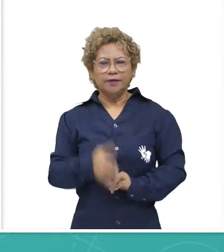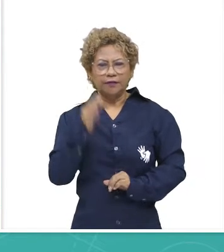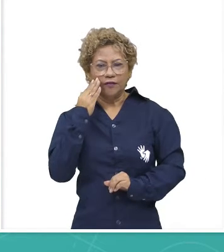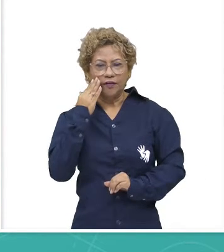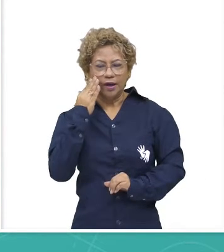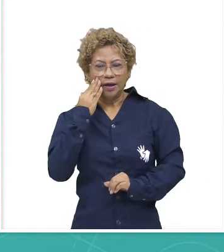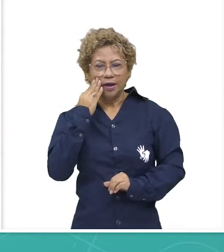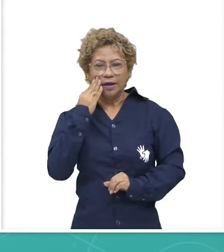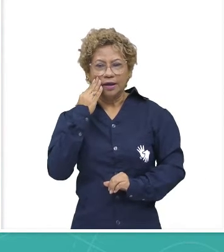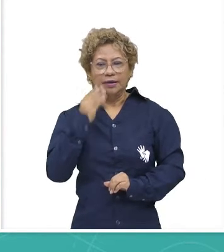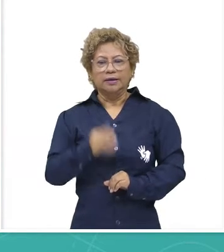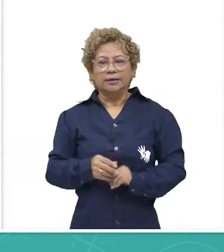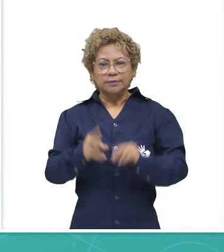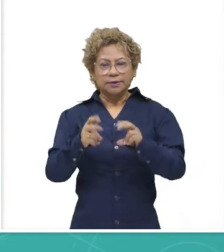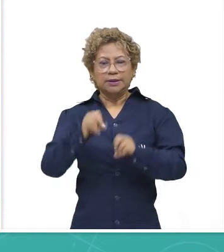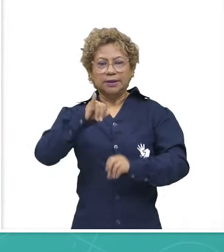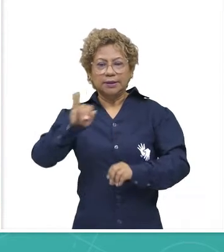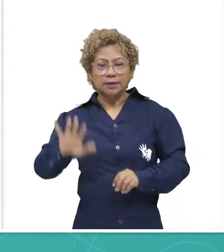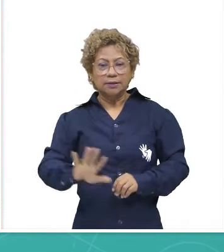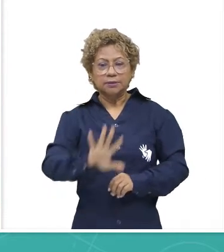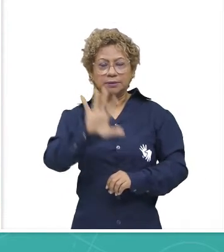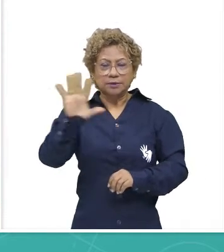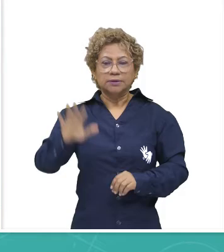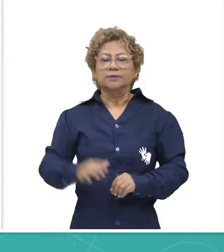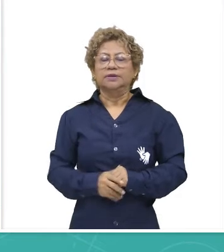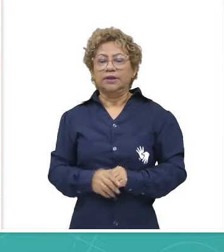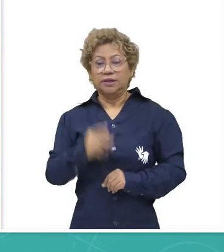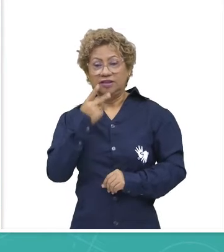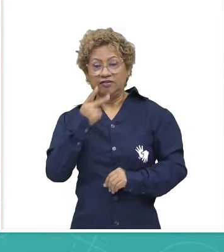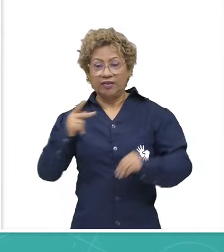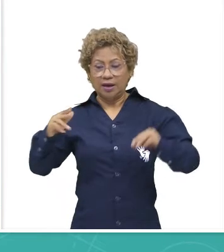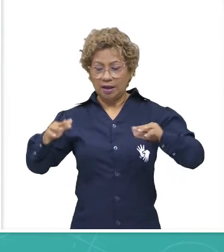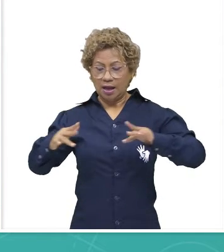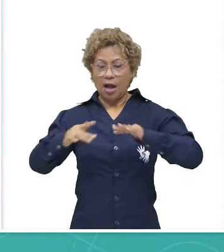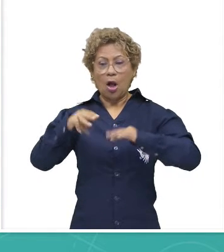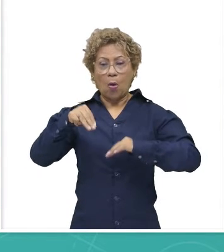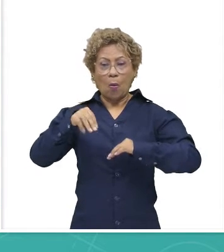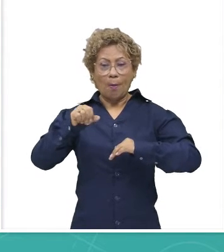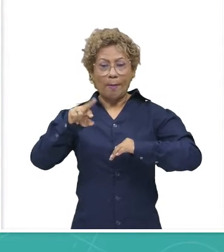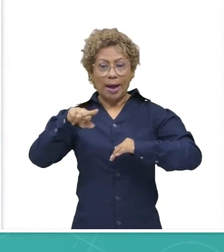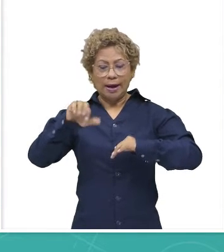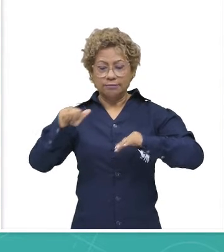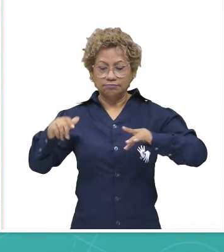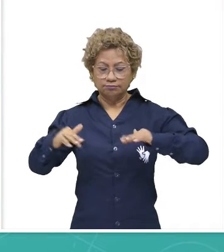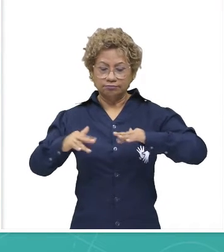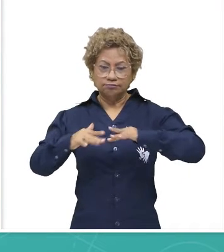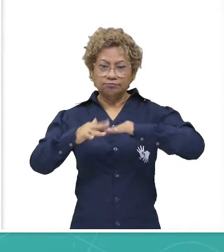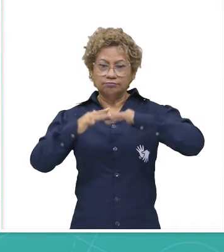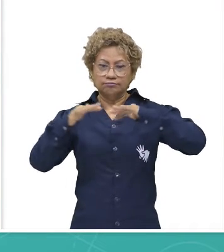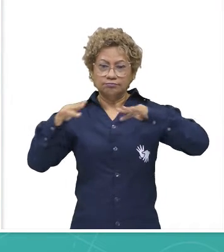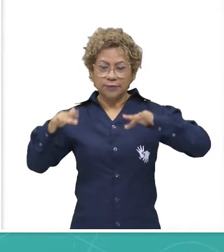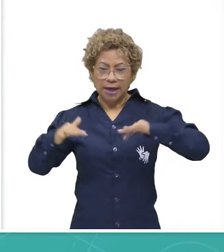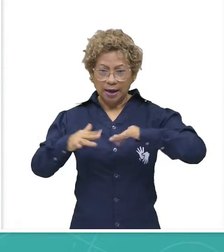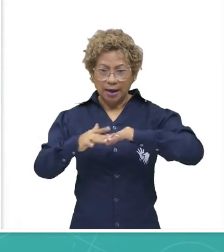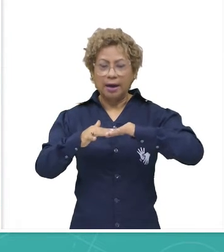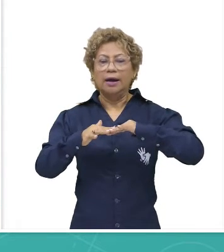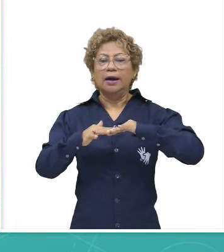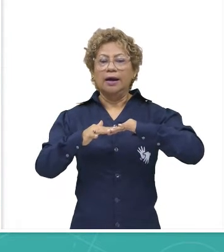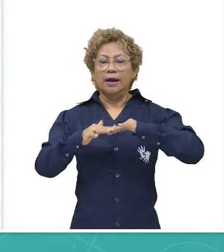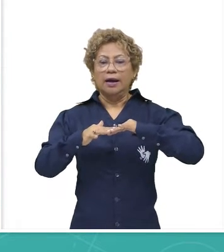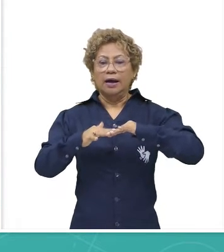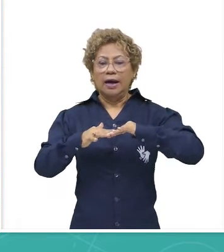embaixo, ó, o que a gente chama de nível do mar. E nas elevações onde é mais alto, essa